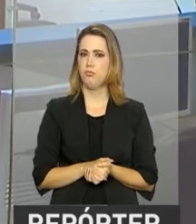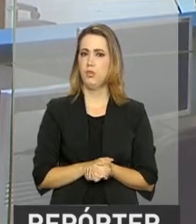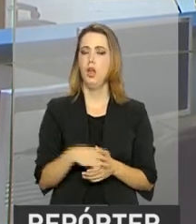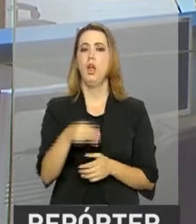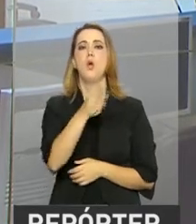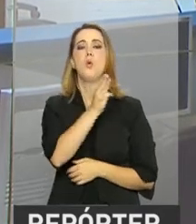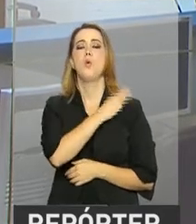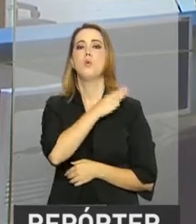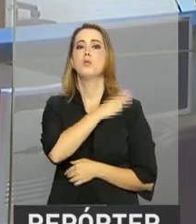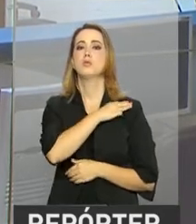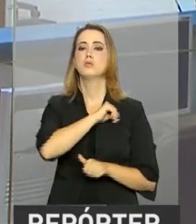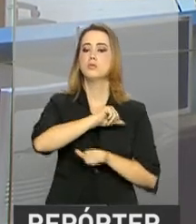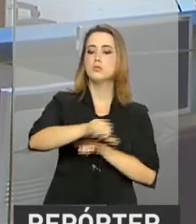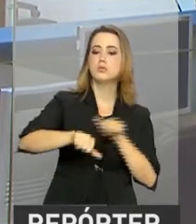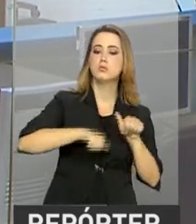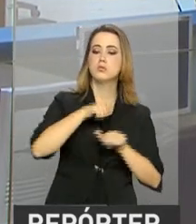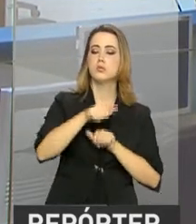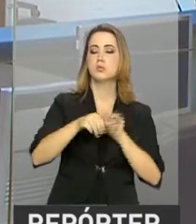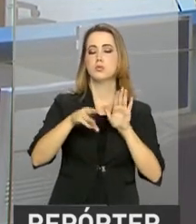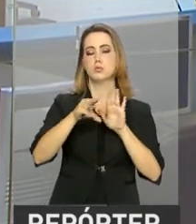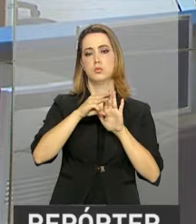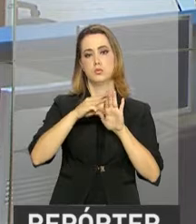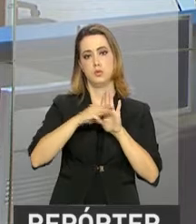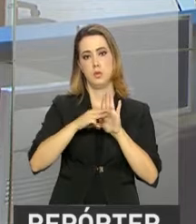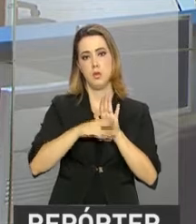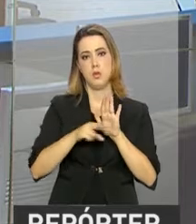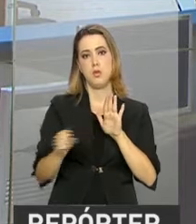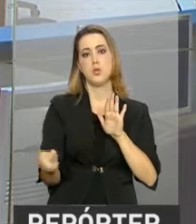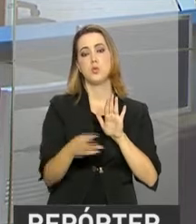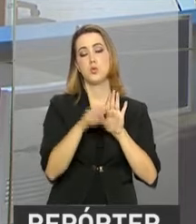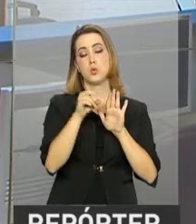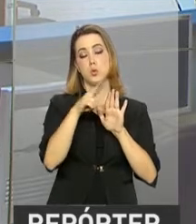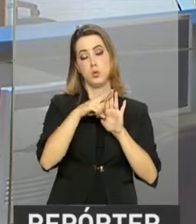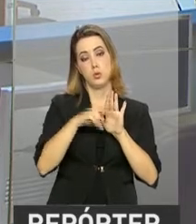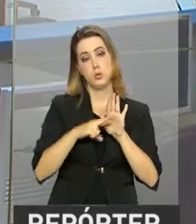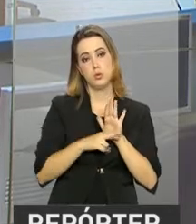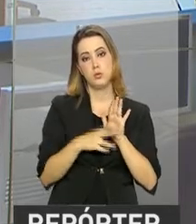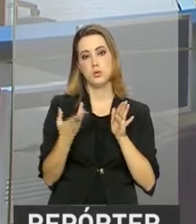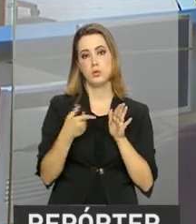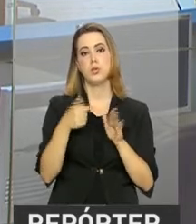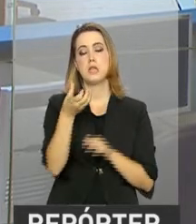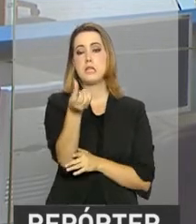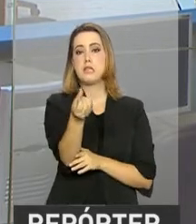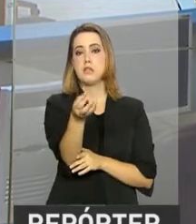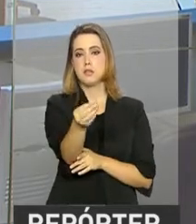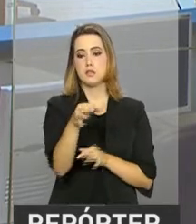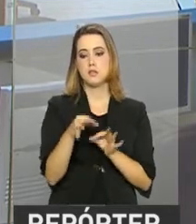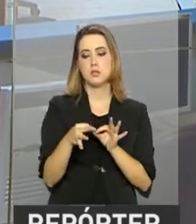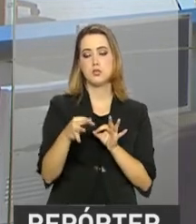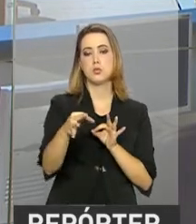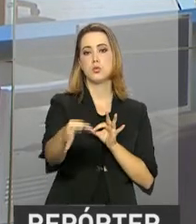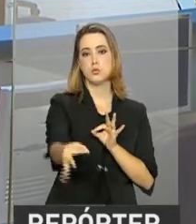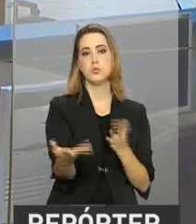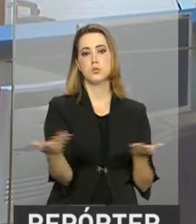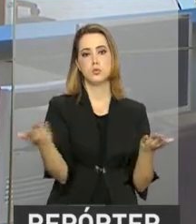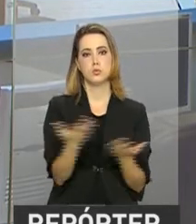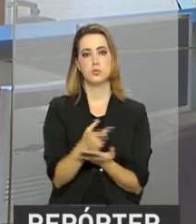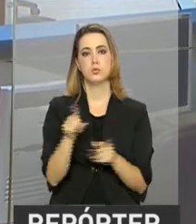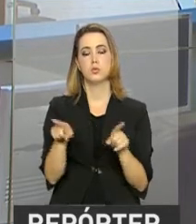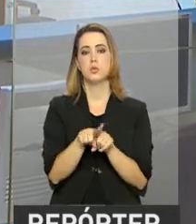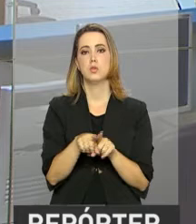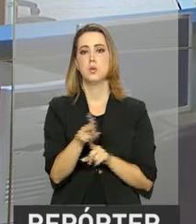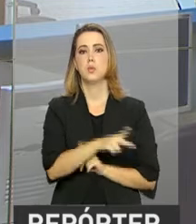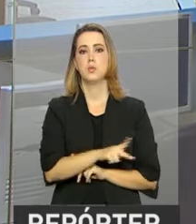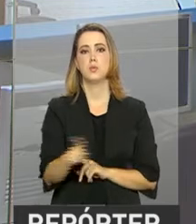médio teve a validade prorrogada por mais 60 dias enquanto é analisada pelo congresso nacional a ampliação do prazo foi determinada pelo presidente